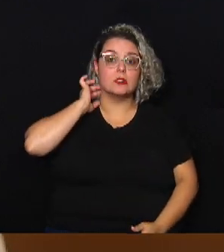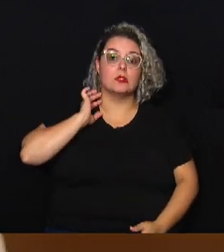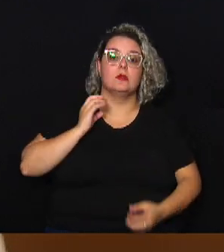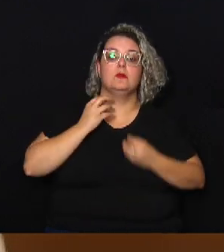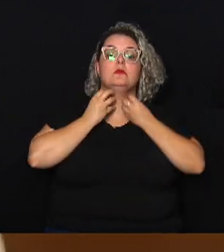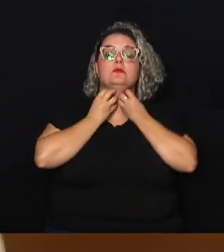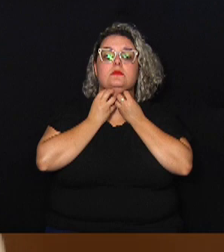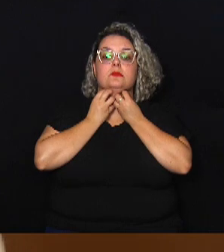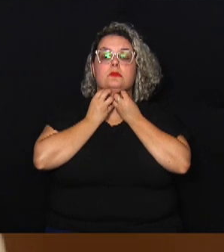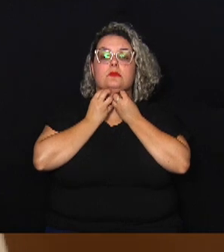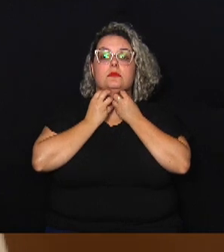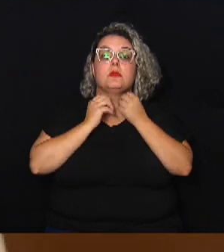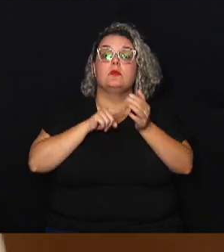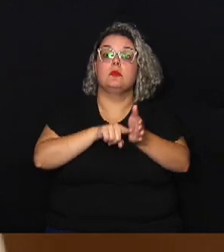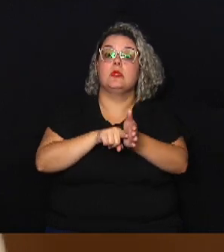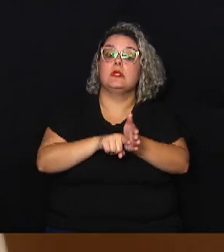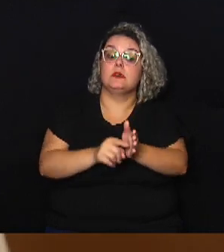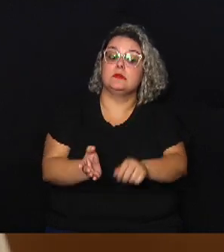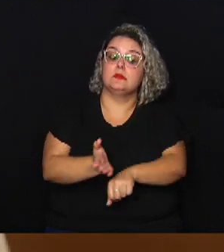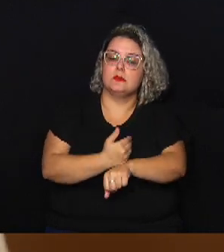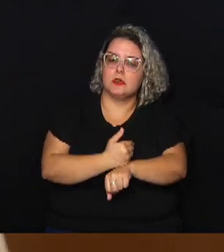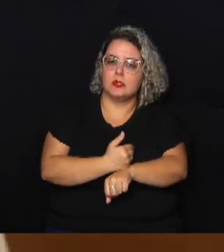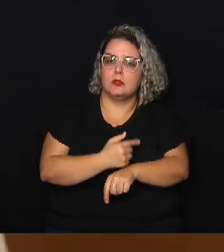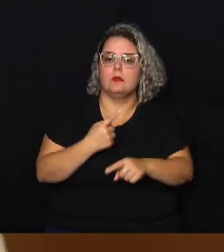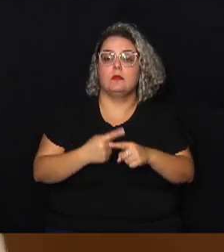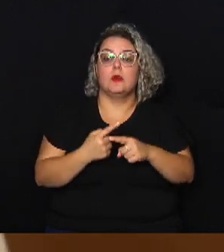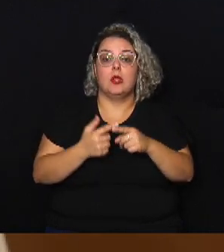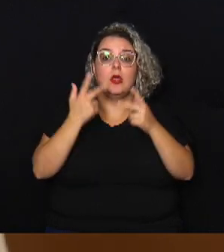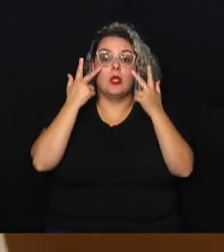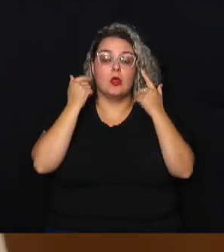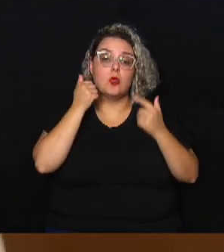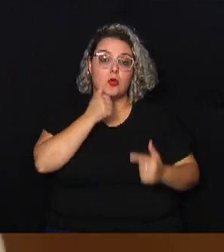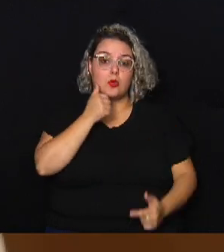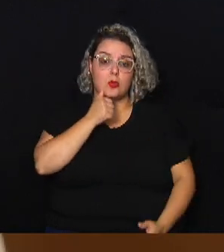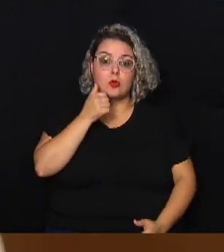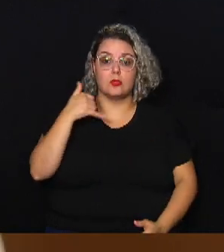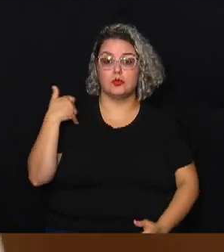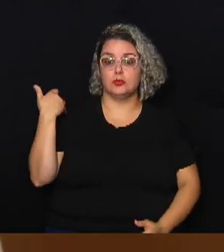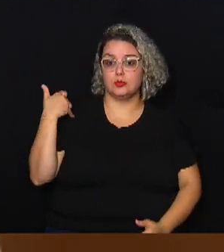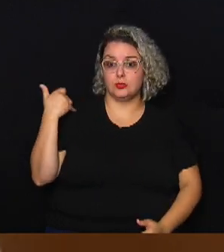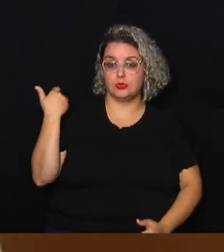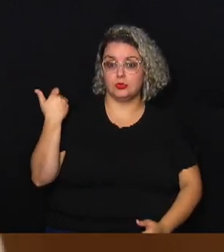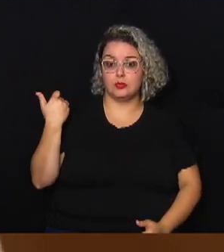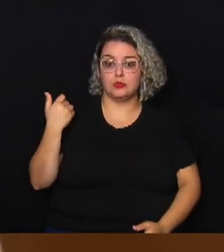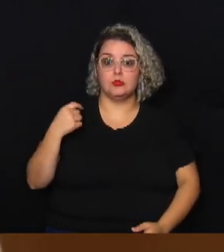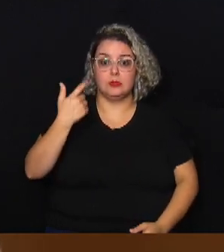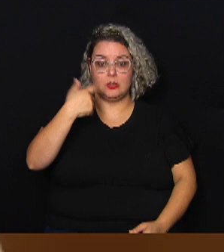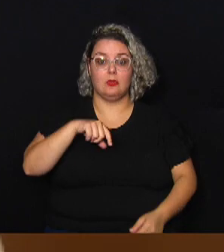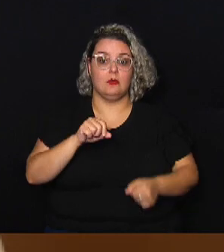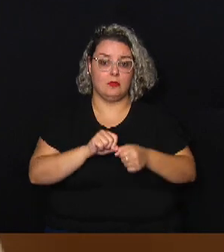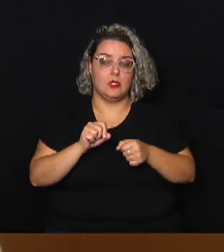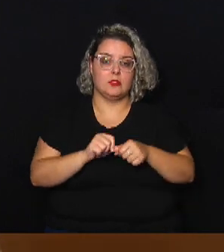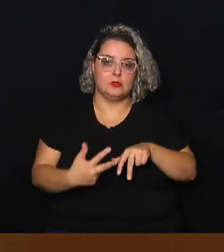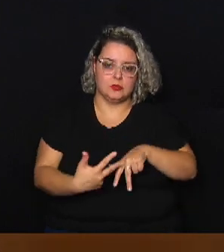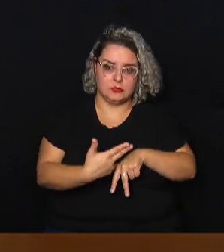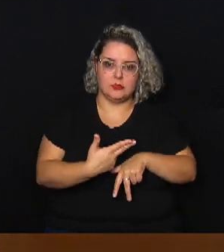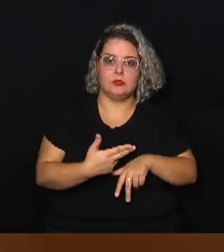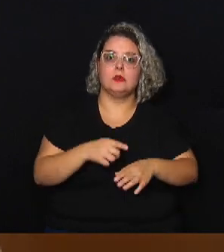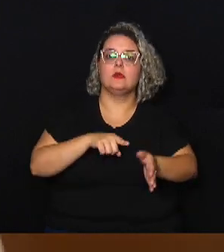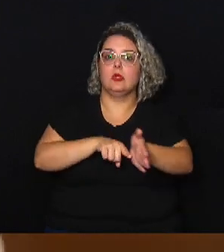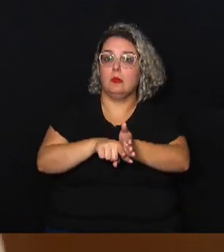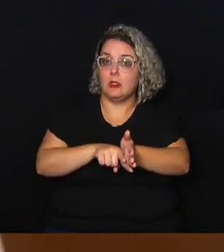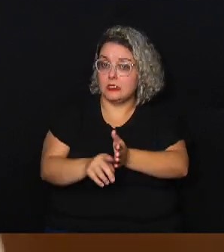de pesquisar muito, porque é muito comum em mulheres na faixa etária que eu faço cirurgias, então eu já faço essa